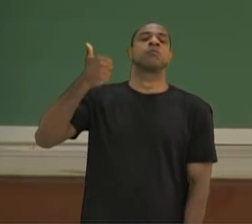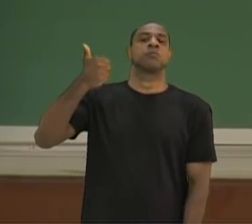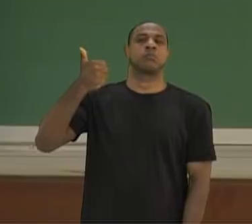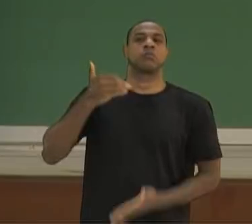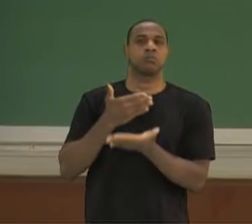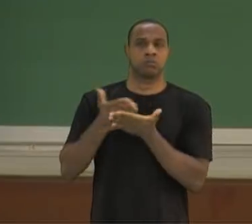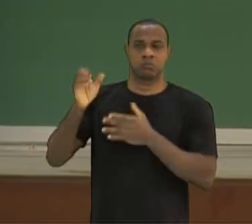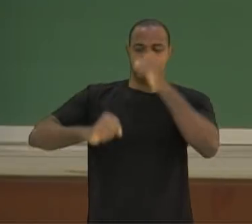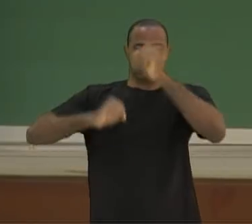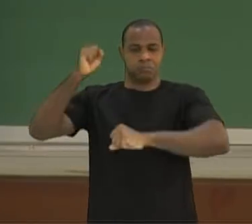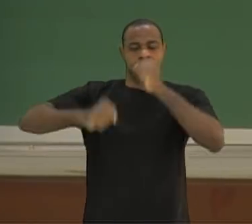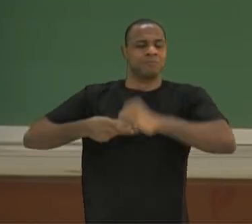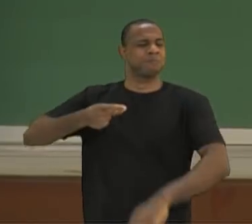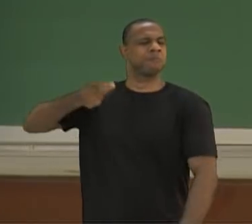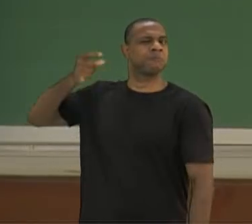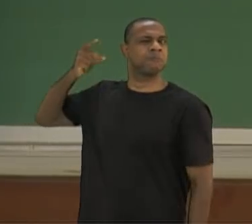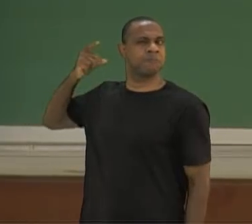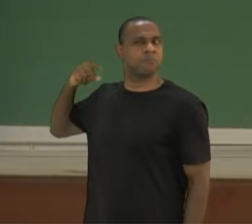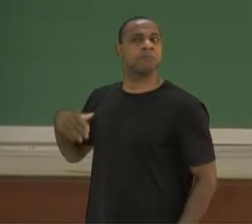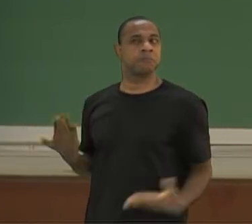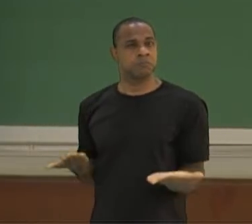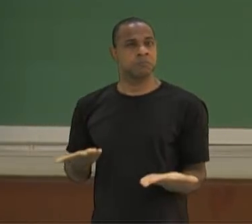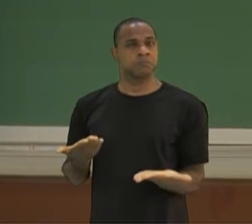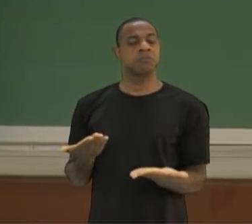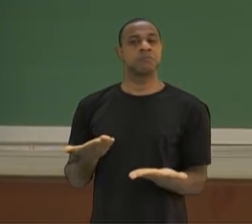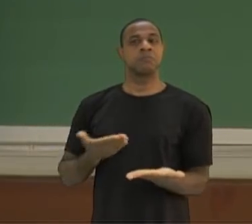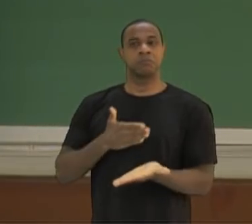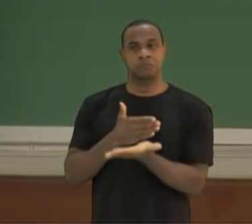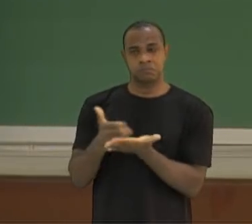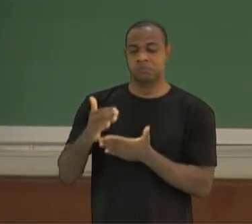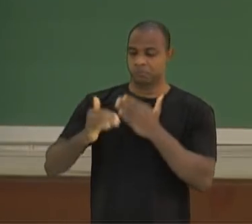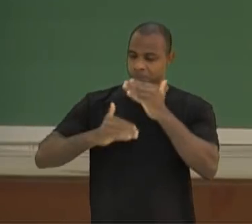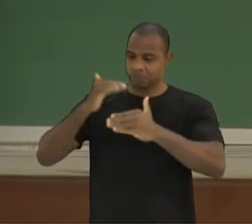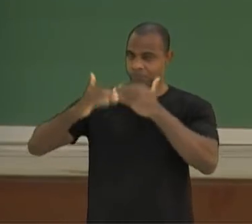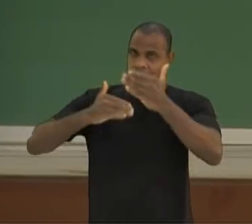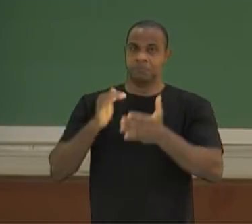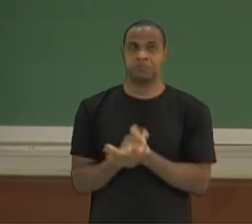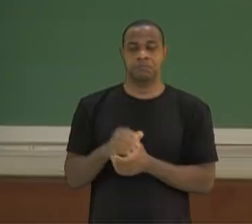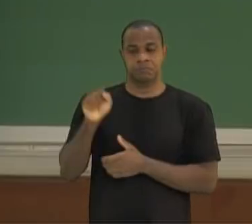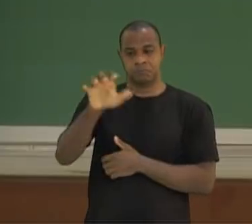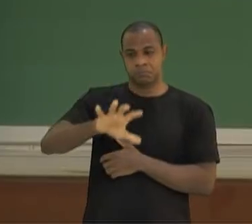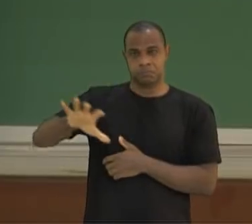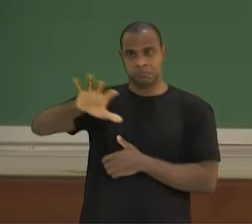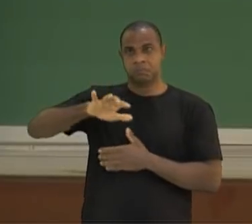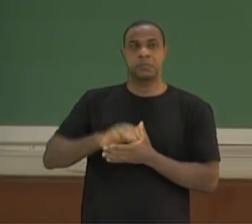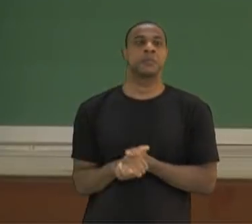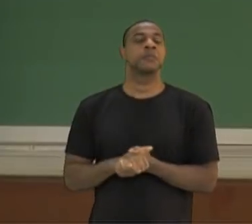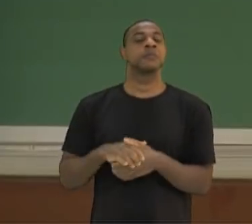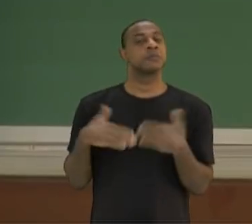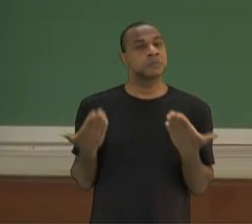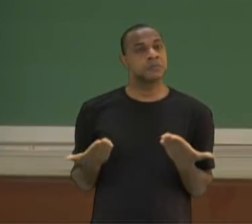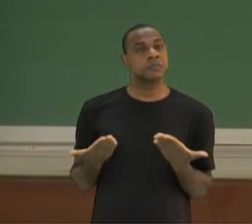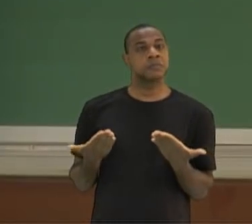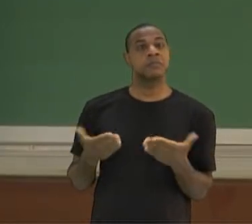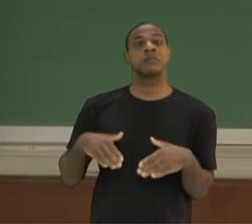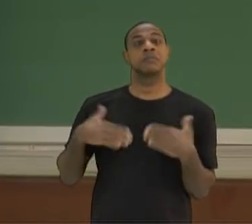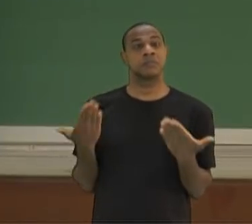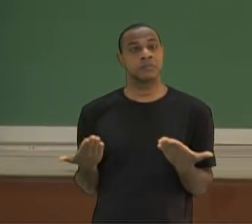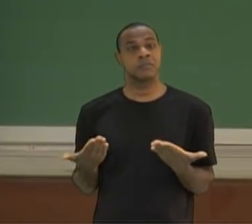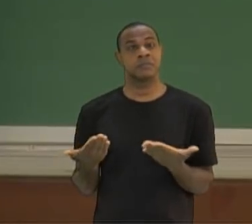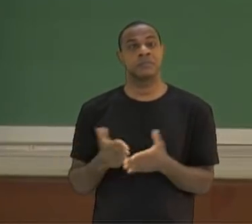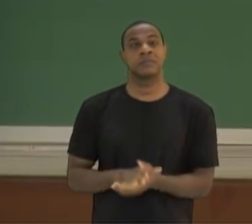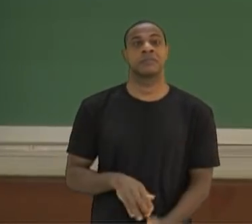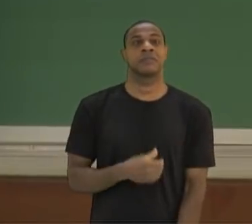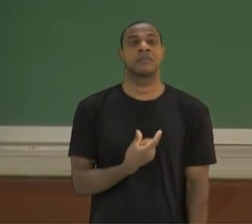algumas características ali importantes para que esse fator iniciasse nesta região, tá? E aí, a partir da